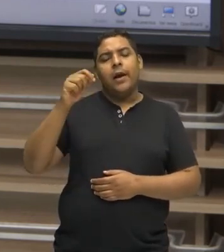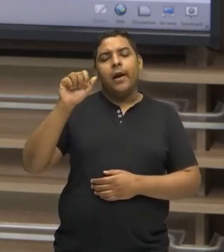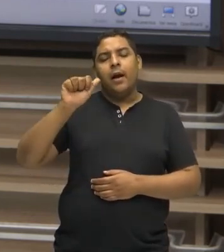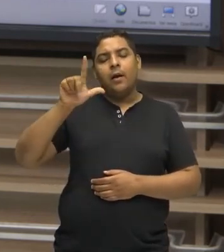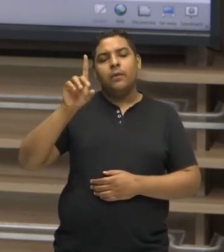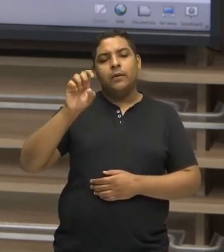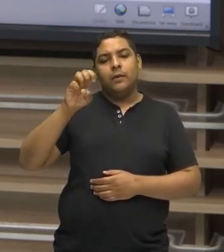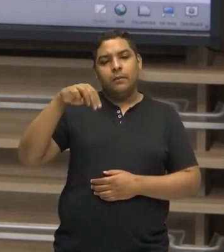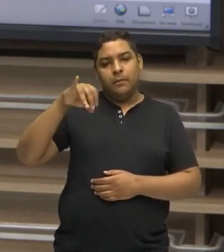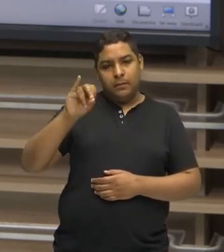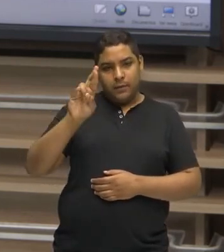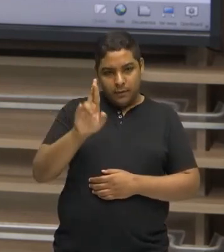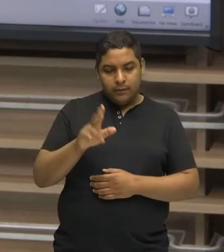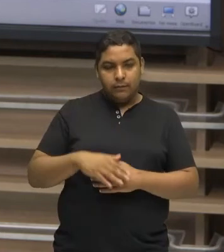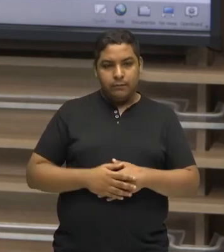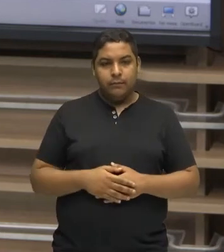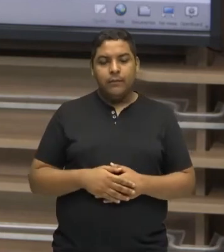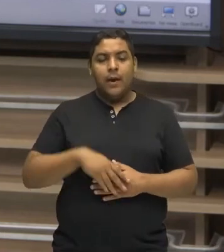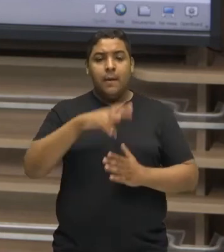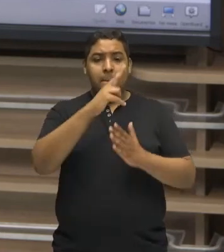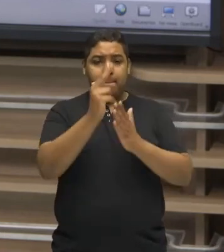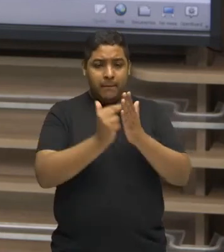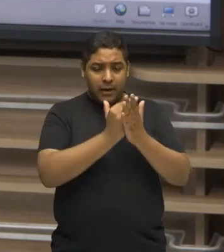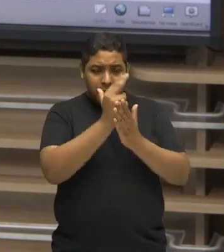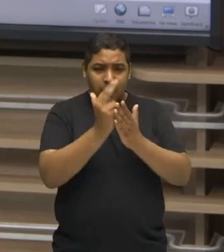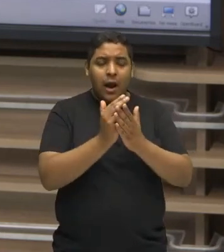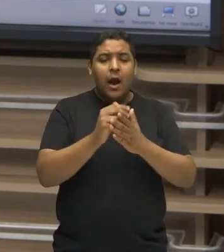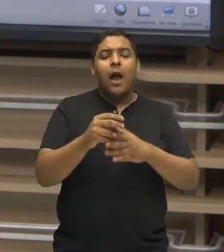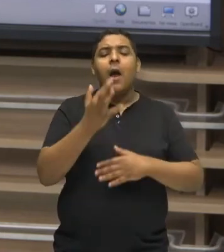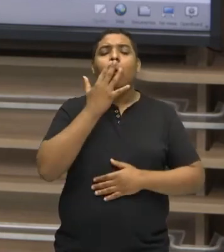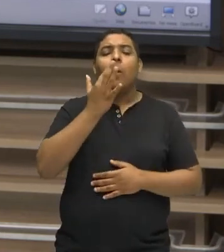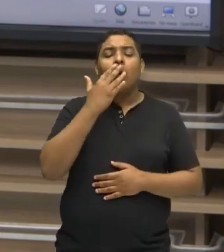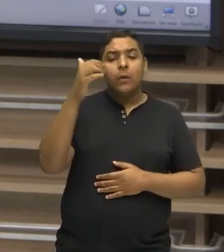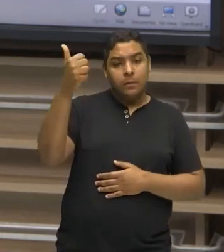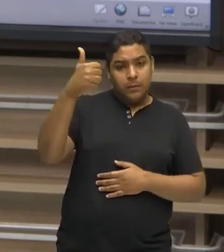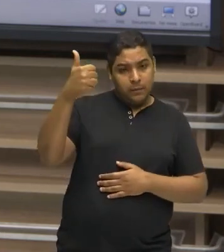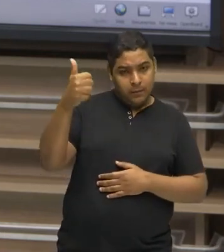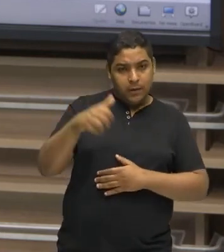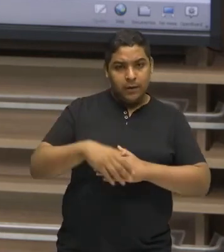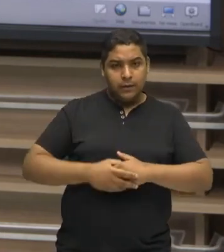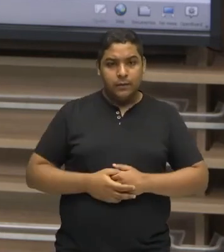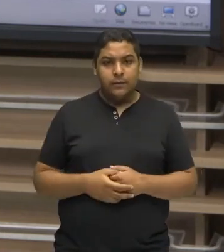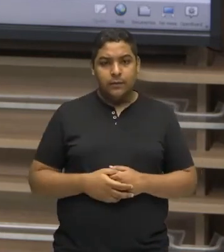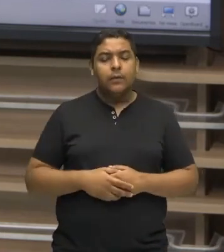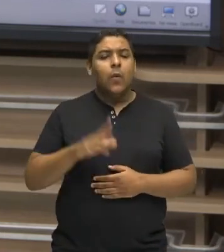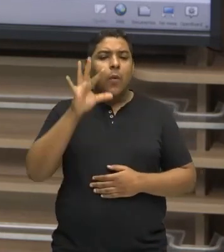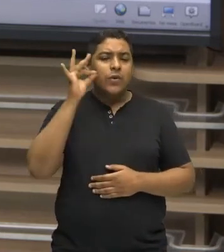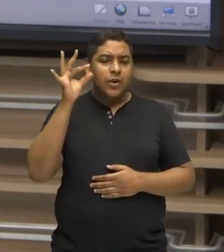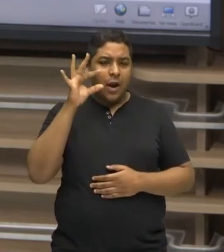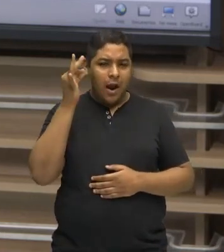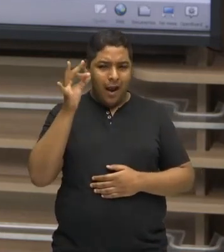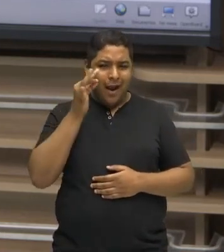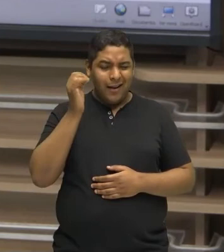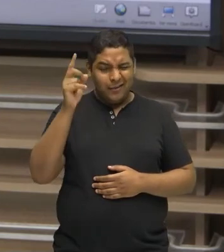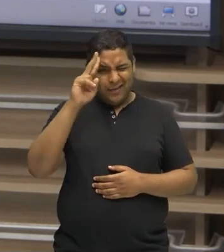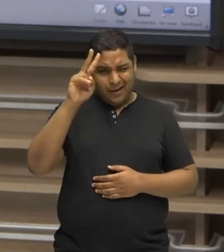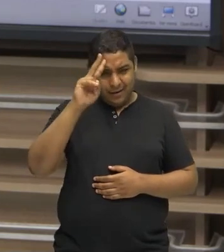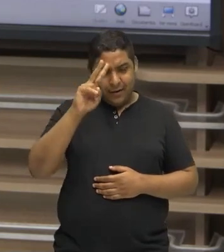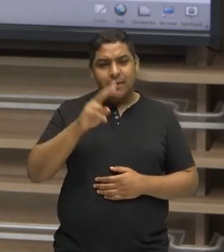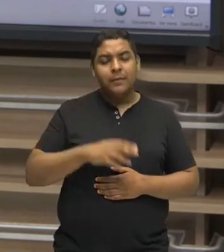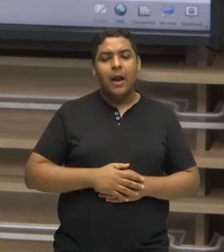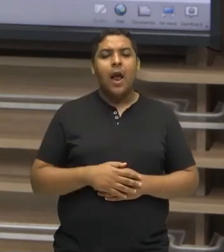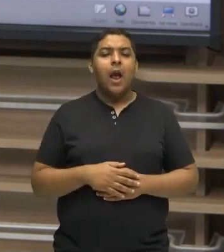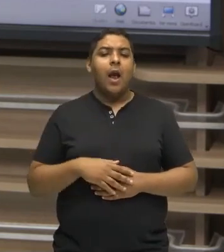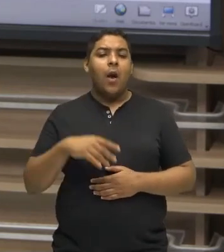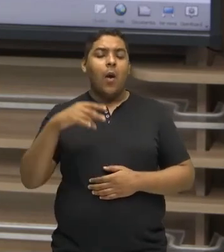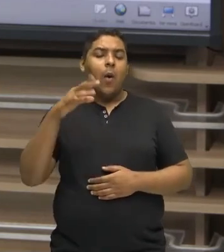só com as cores primárias. Lembra daquela produção artística que ele fez, os gatos? Ele pintou um gato de